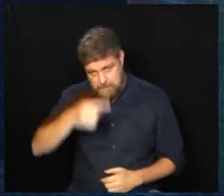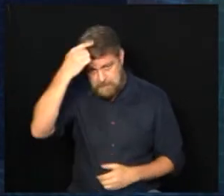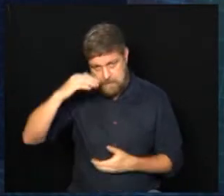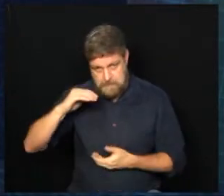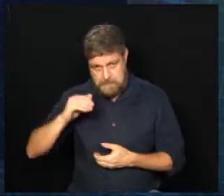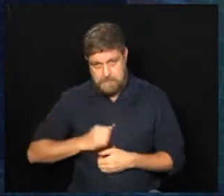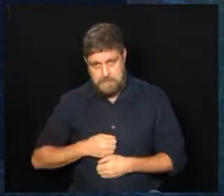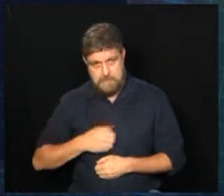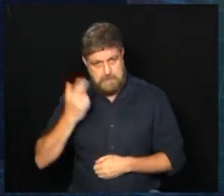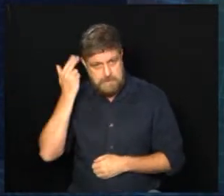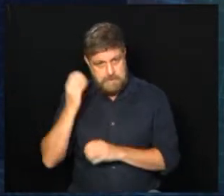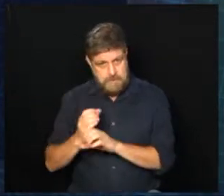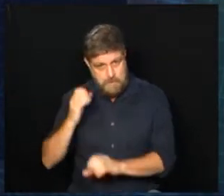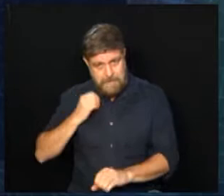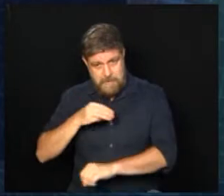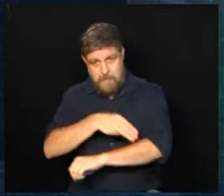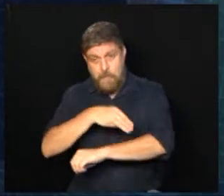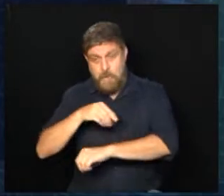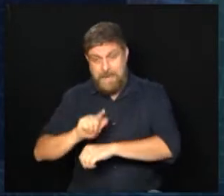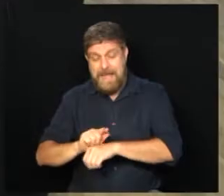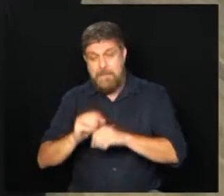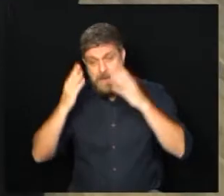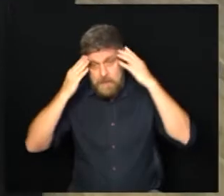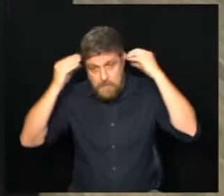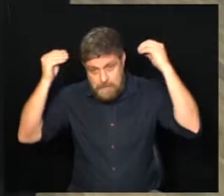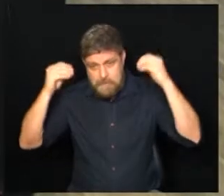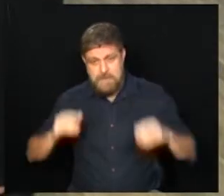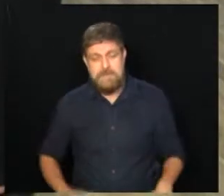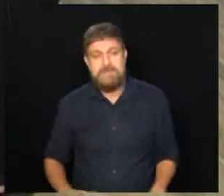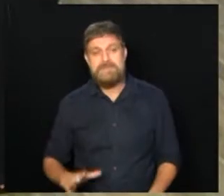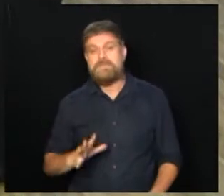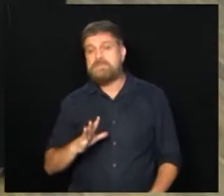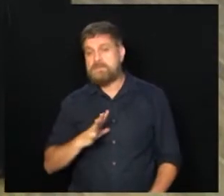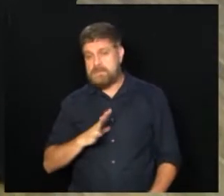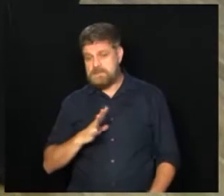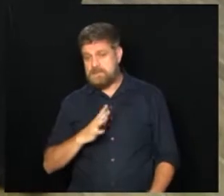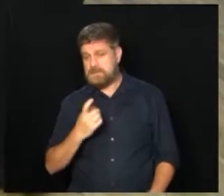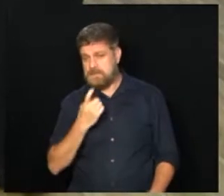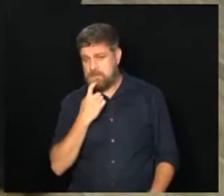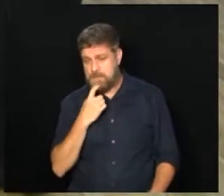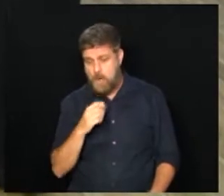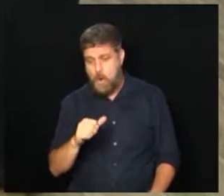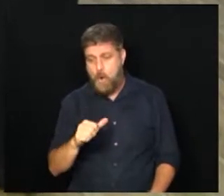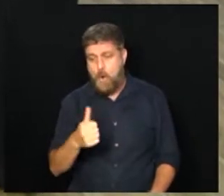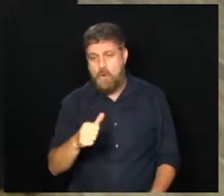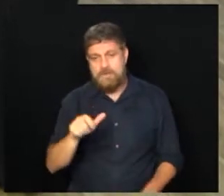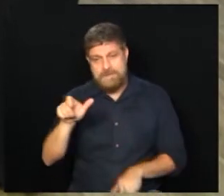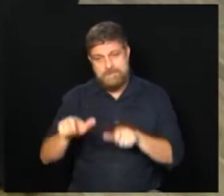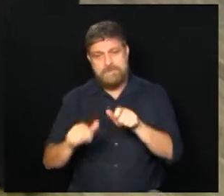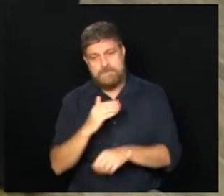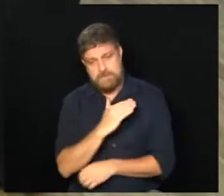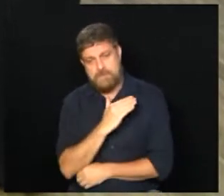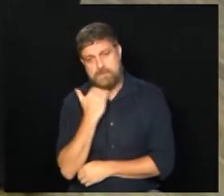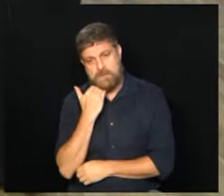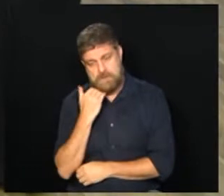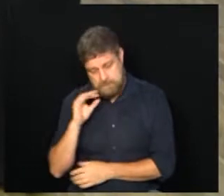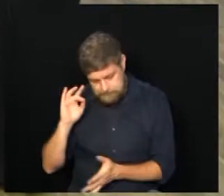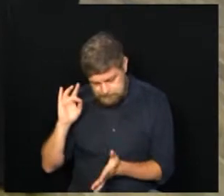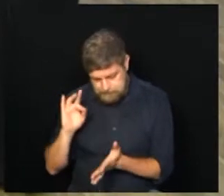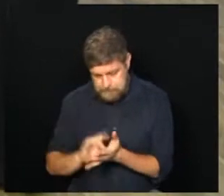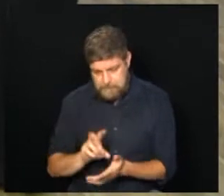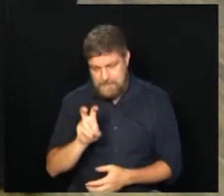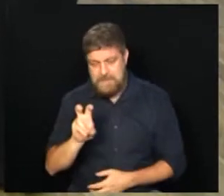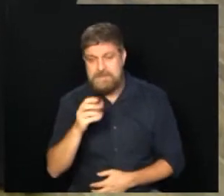Coelho, Morungaba e Olambra. Em relação à cidade de Campinas, mais 11 mortes foram confirmadas,